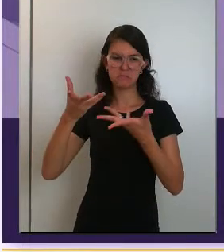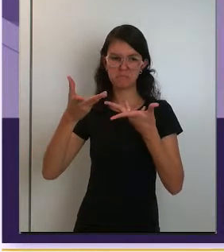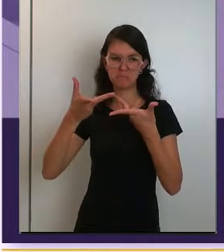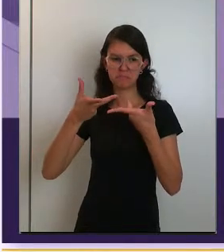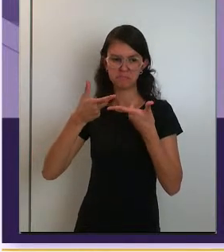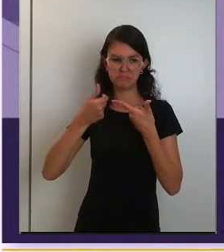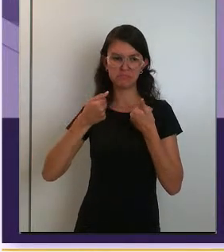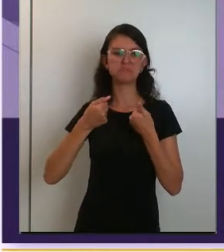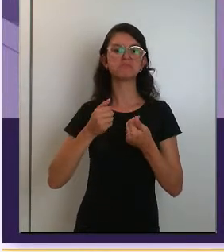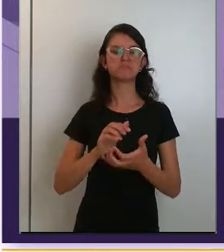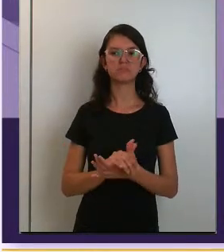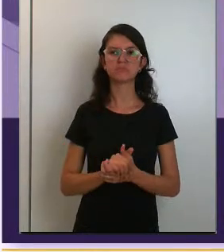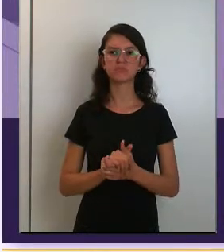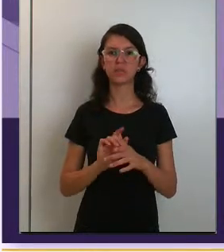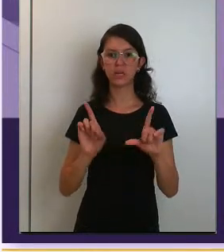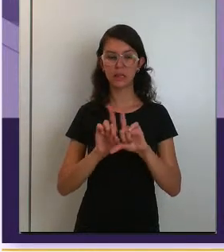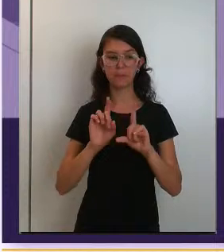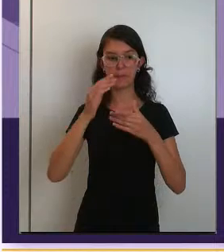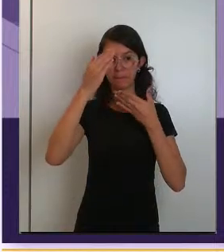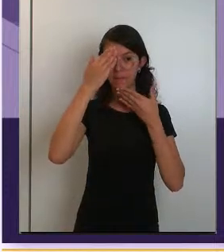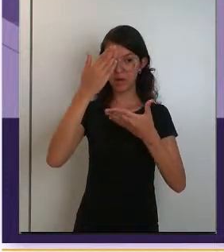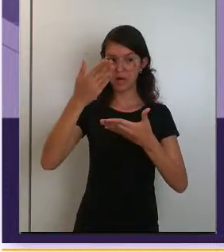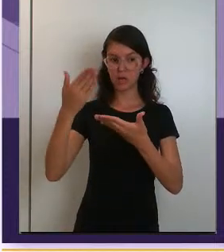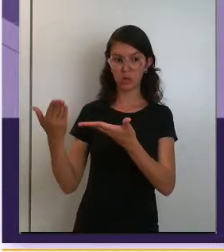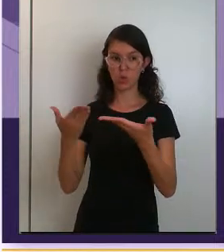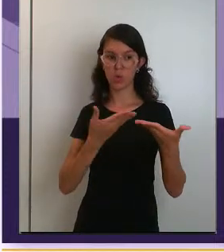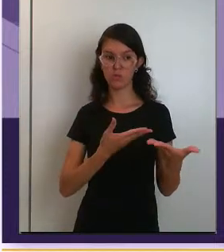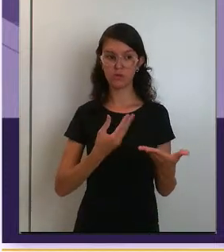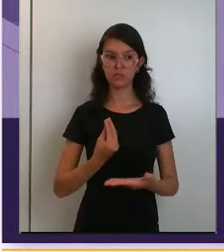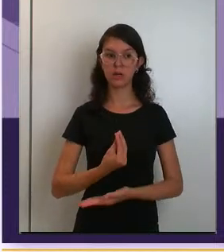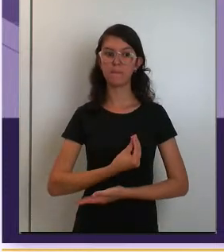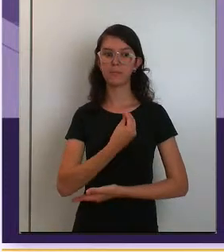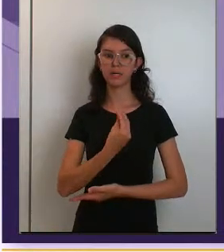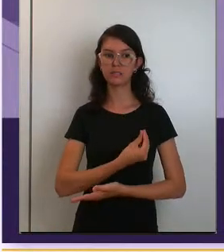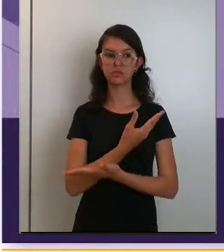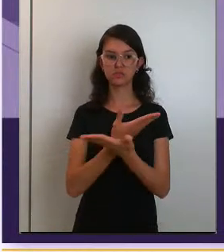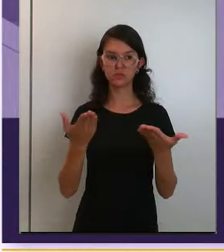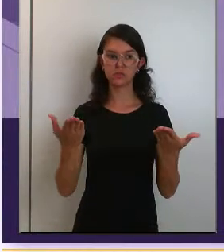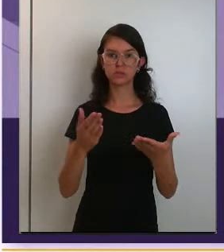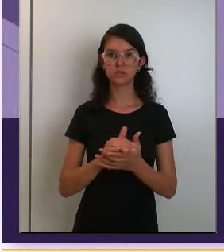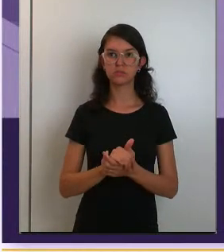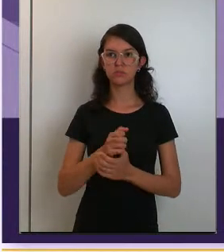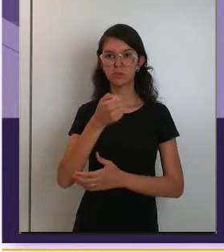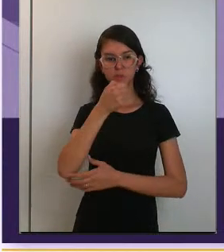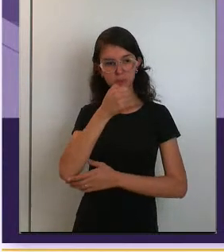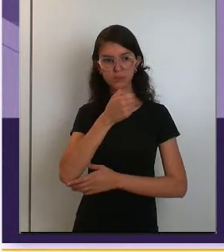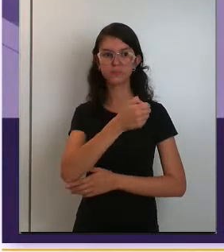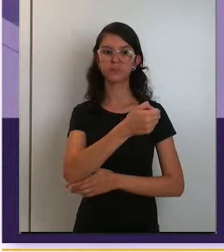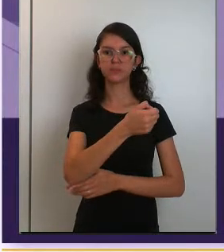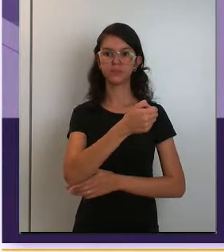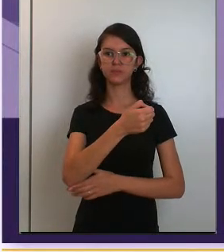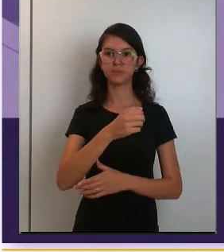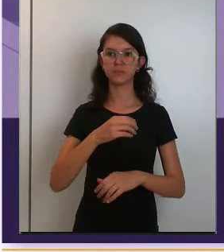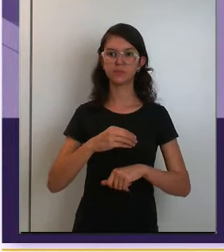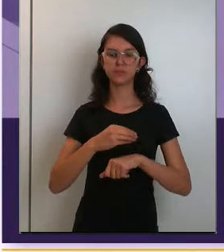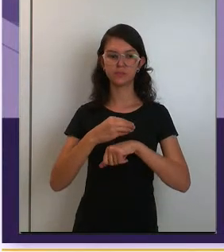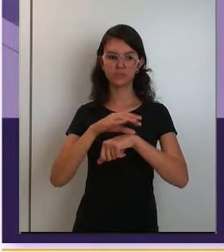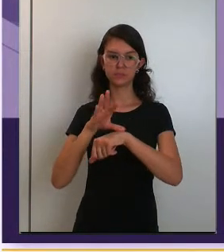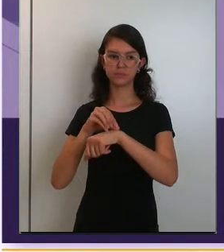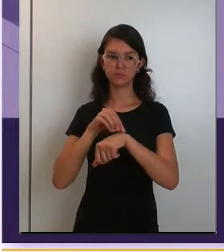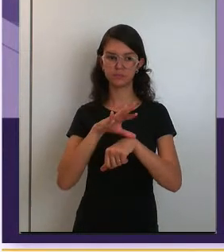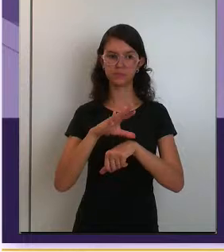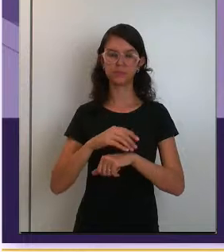enriquecedora. Agradecer o convite também participar e a presença de todos vocês. E agora eu repasso a palavra ao nosso